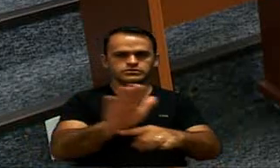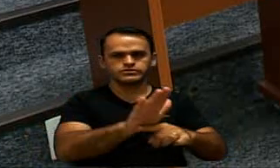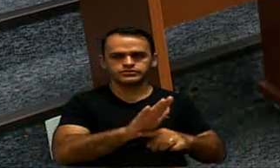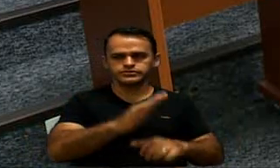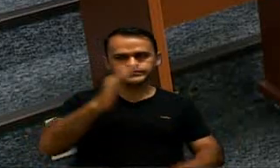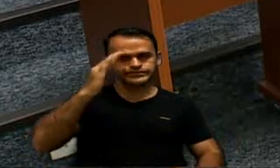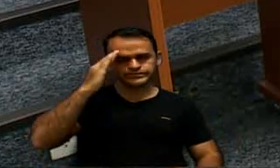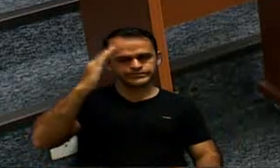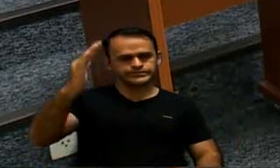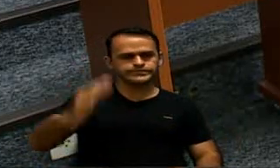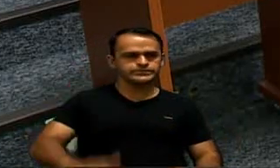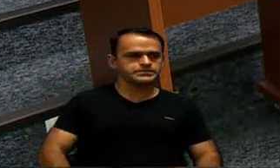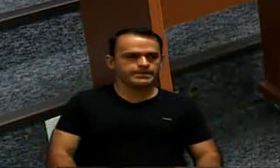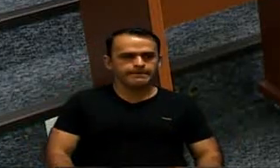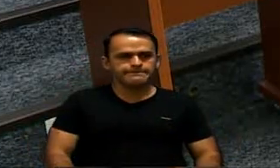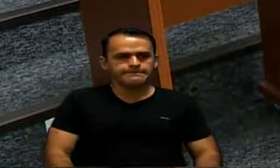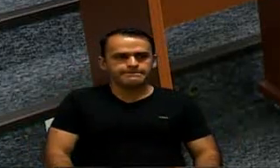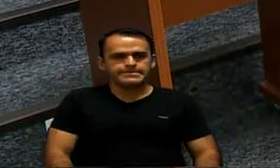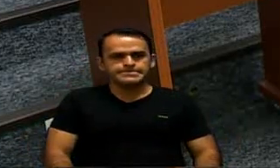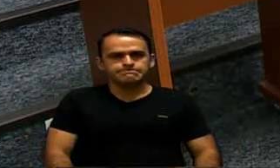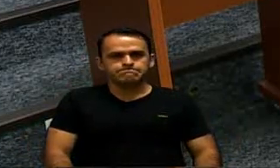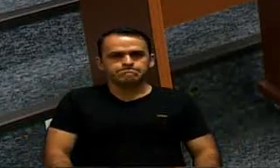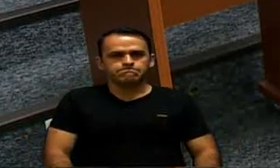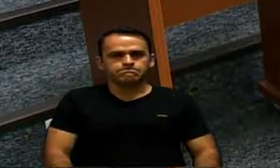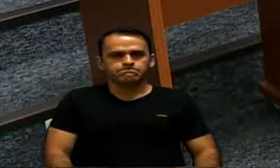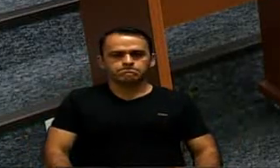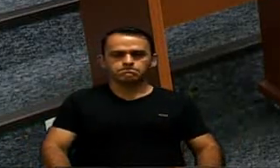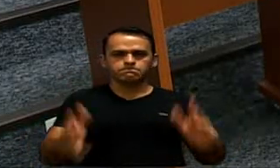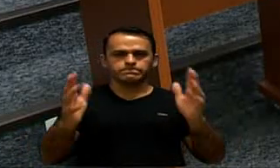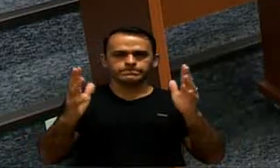Obrigada, Luciana. Muito obrigada. Vamos trabalhar